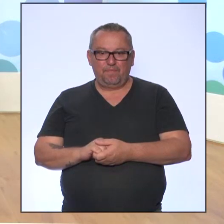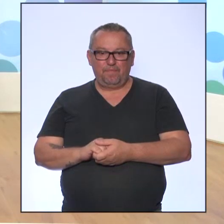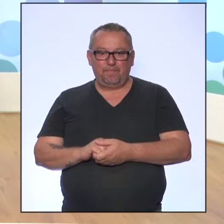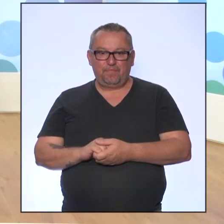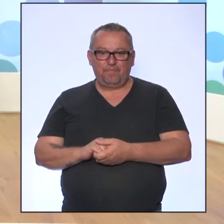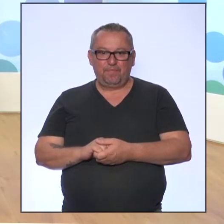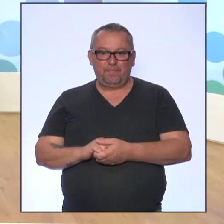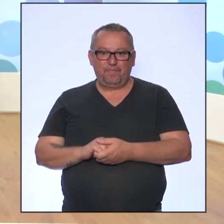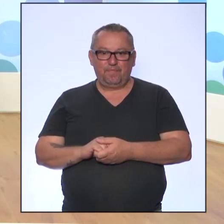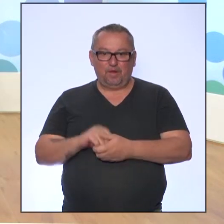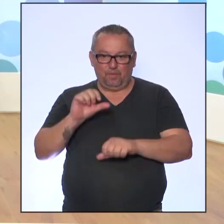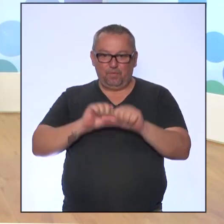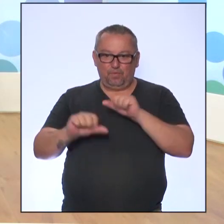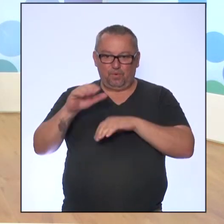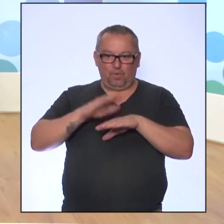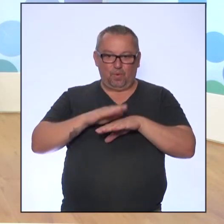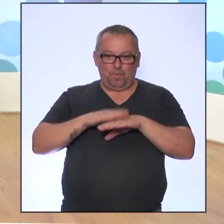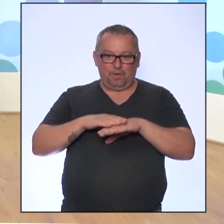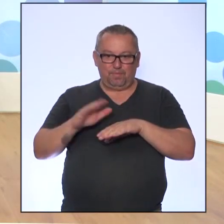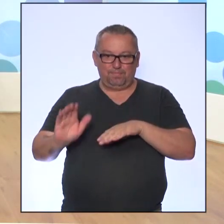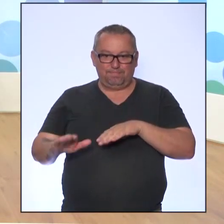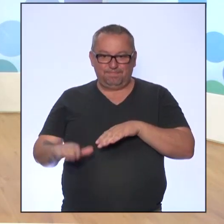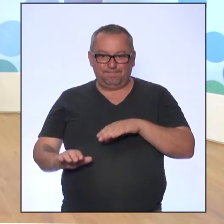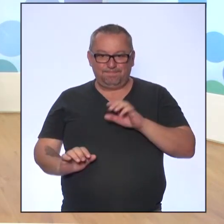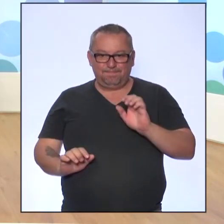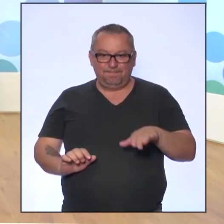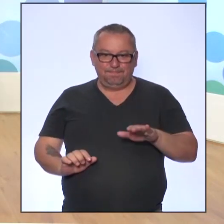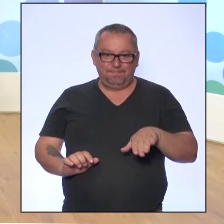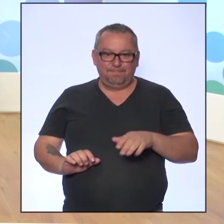Fernando trocou a mão.